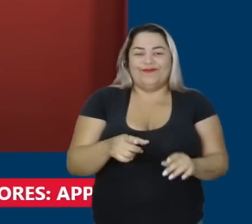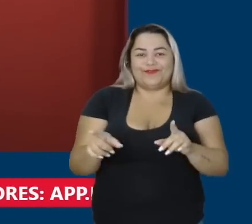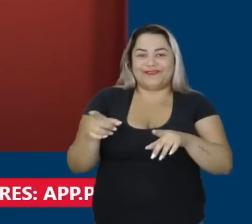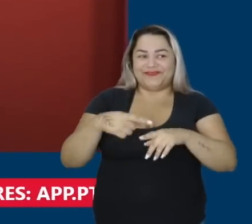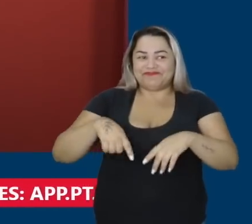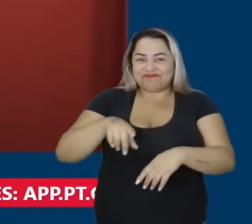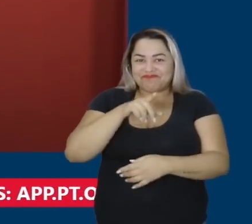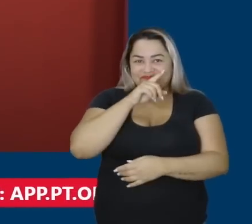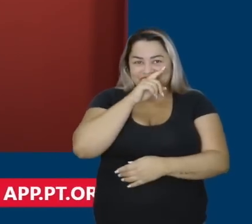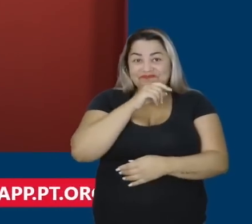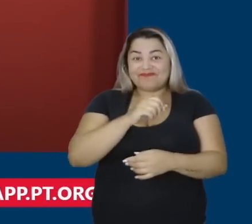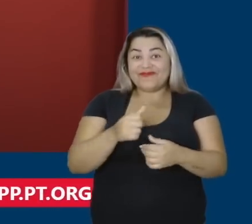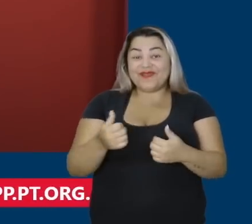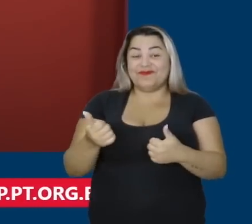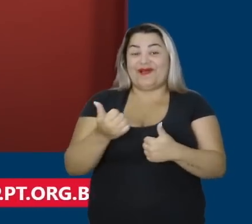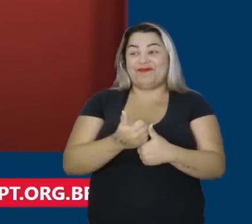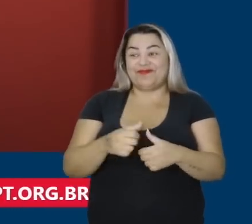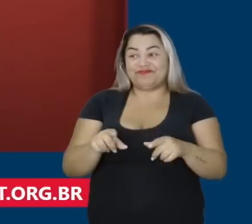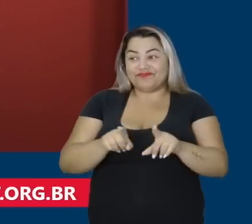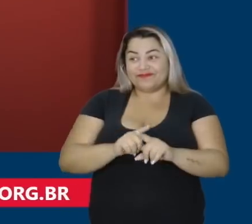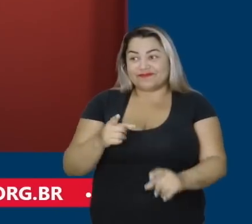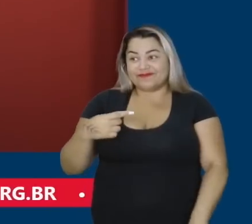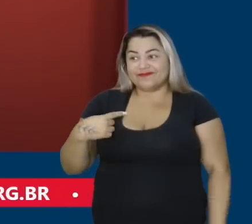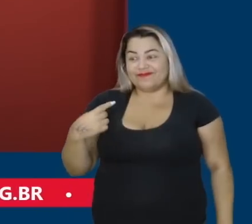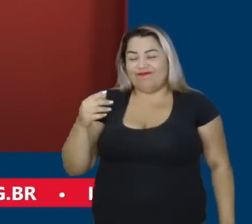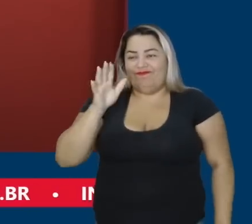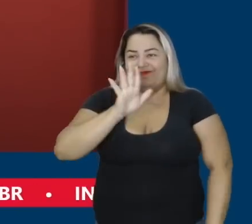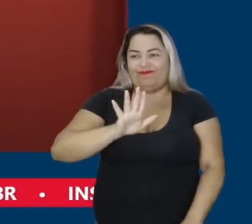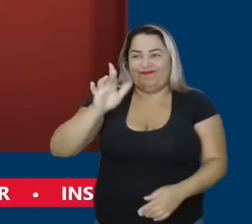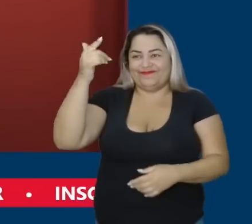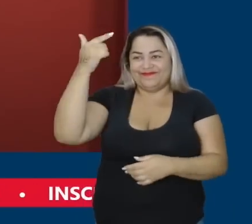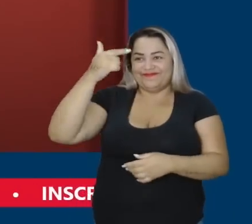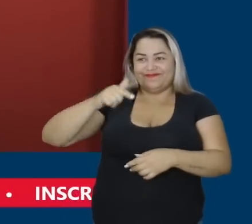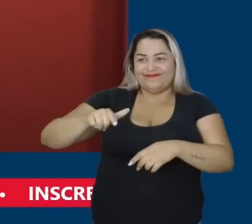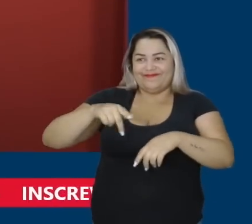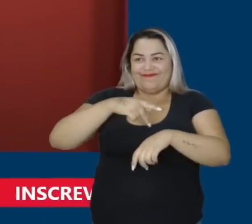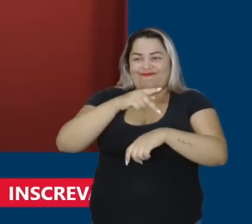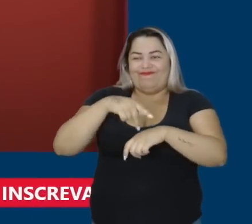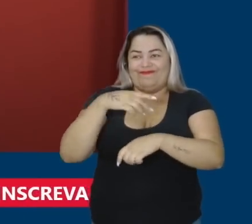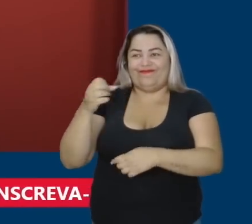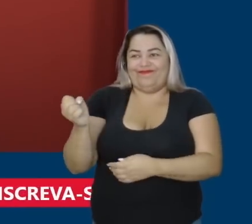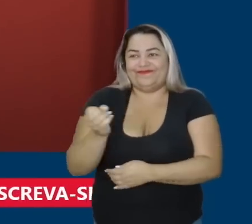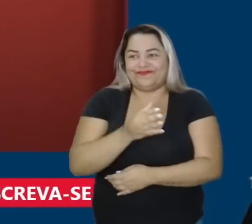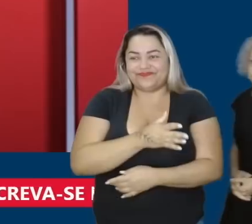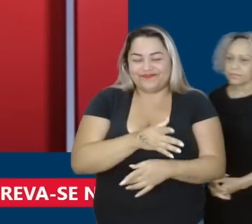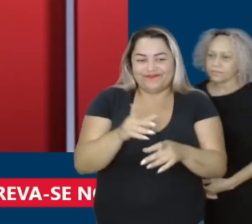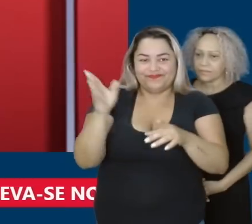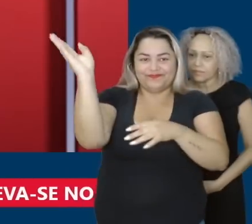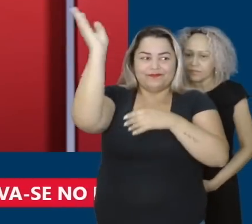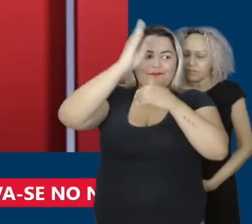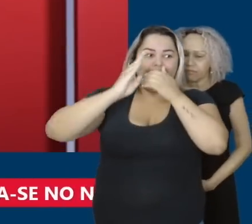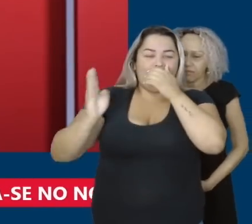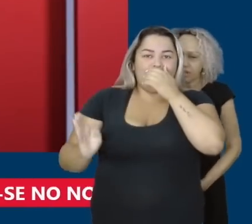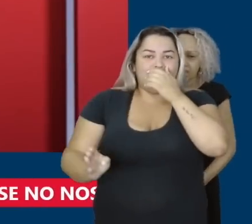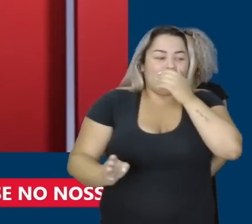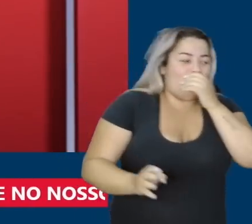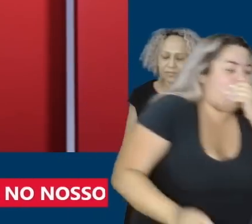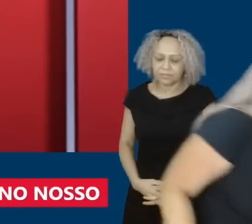à COP26 e a retomada dos fóruns internacionais contribuem para uma nova reinserção do Brasil como